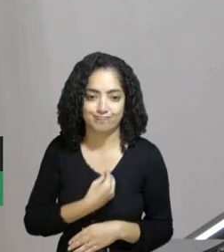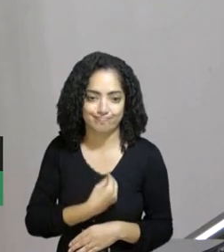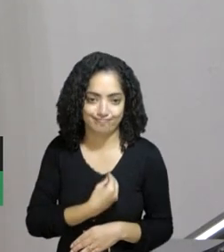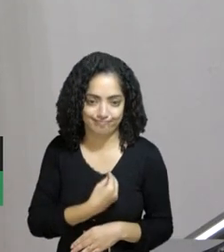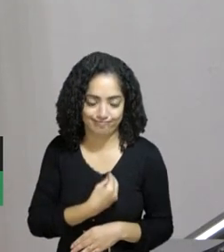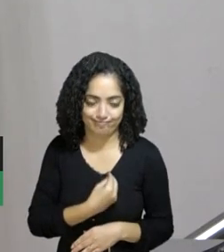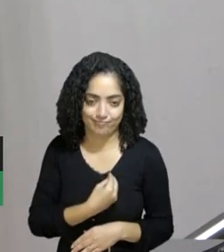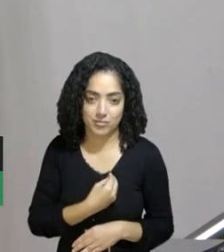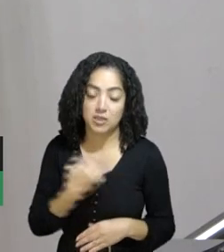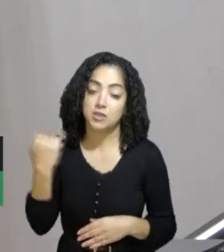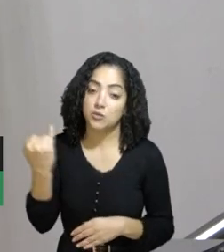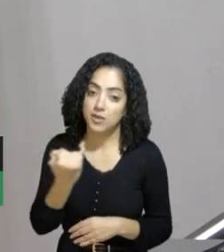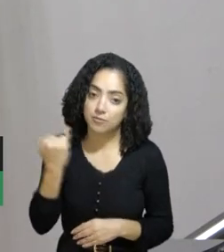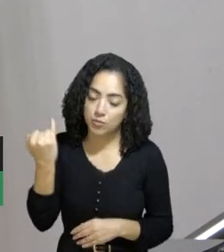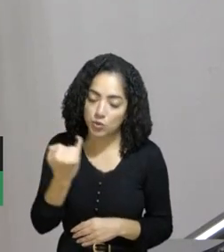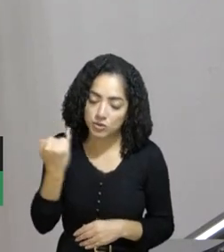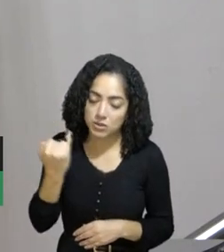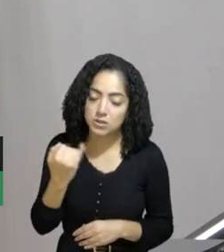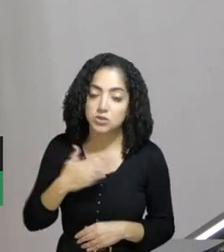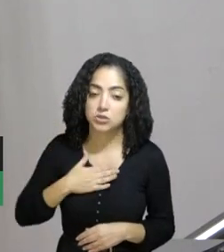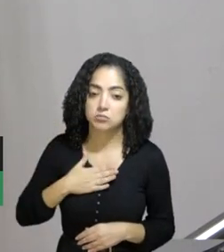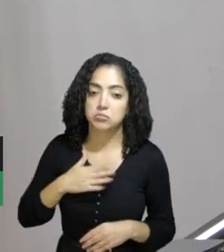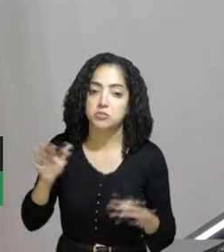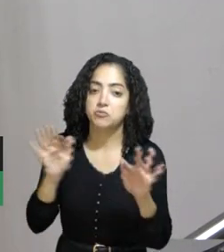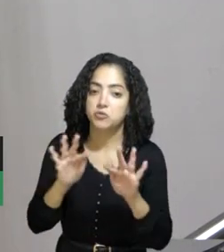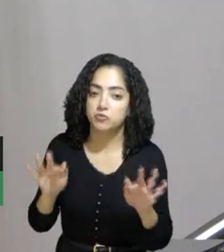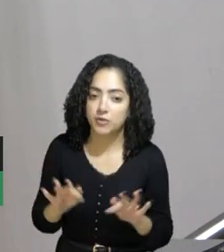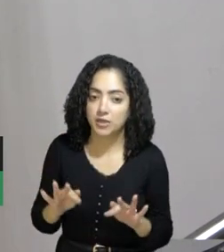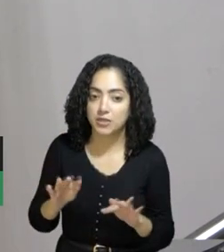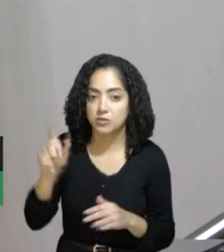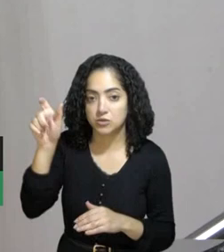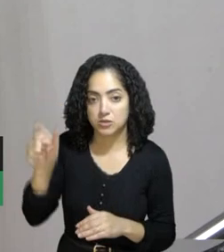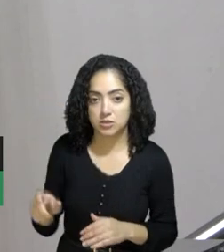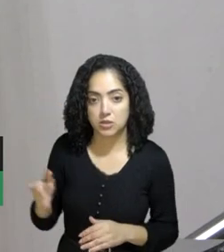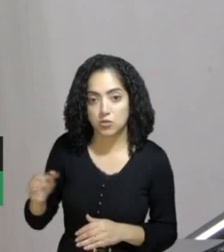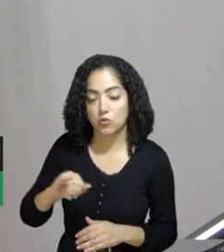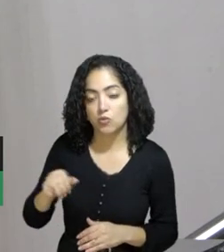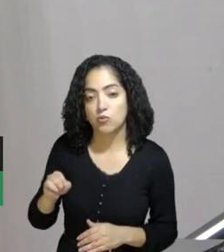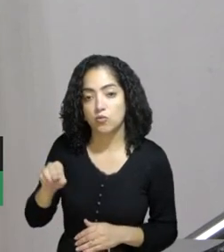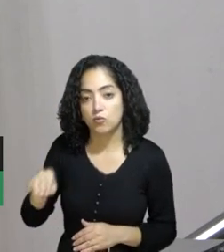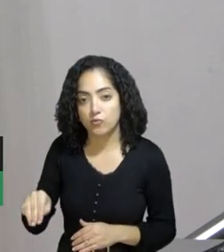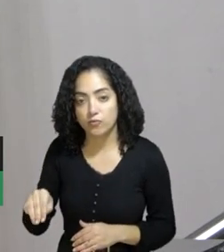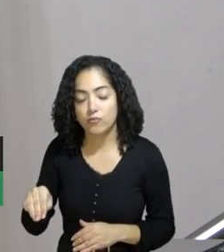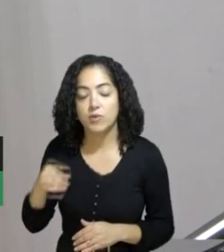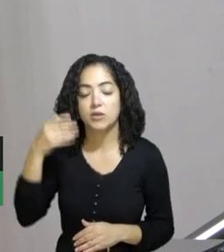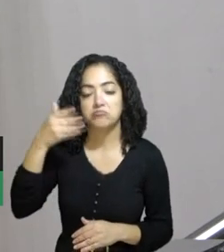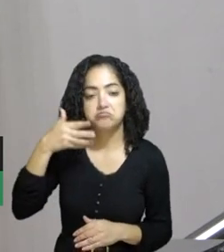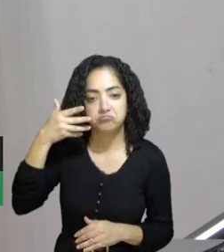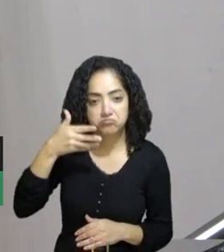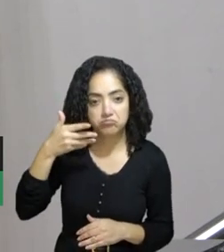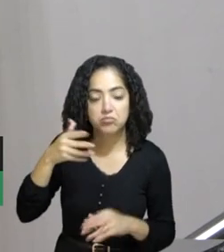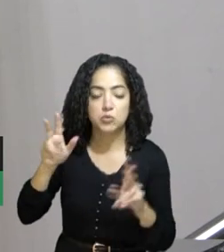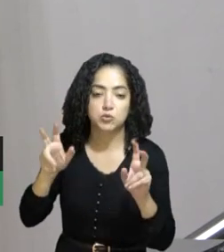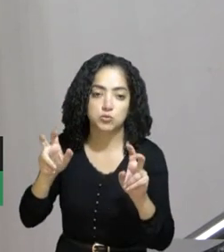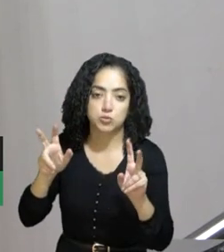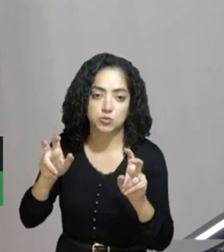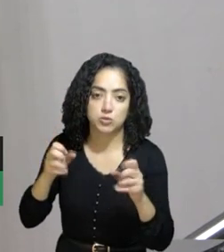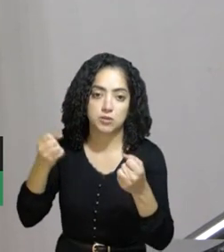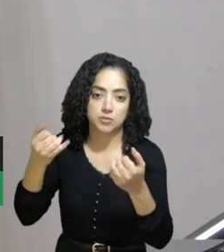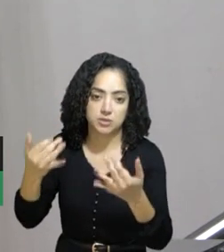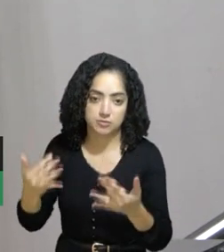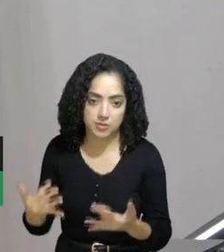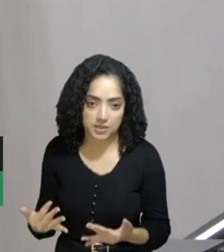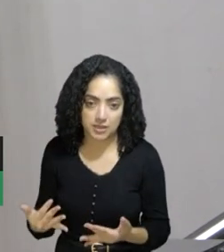igualmente importante, eu fico feliz, que o governador Jorginho Melo tenha feito falas nesse sentido, de